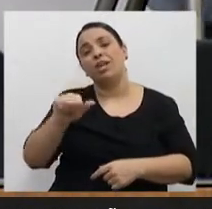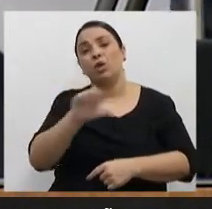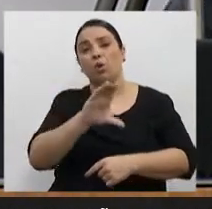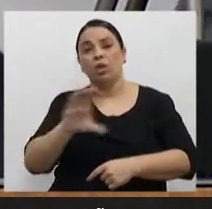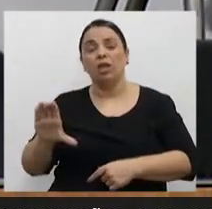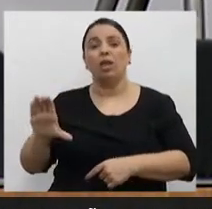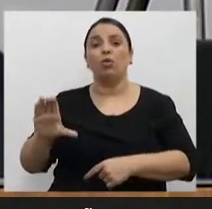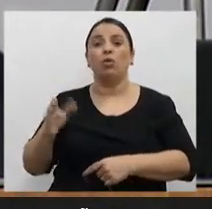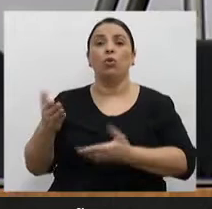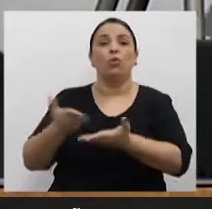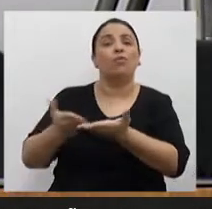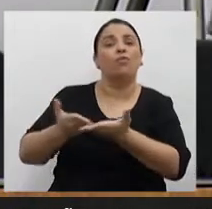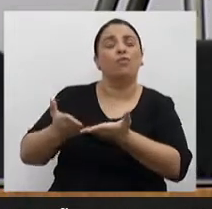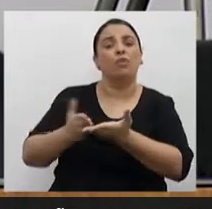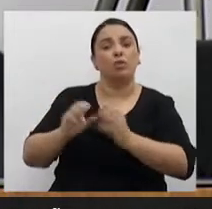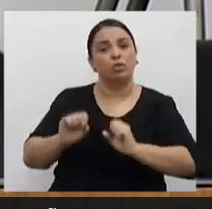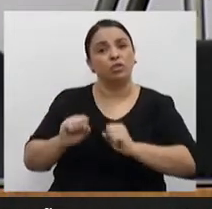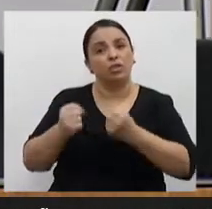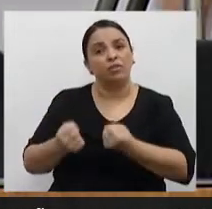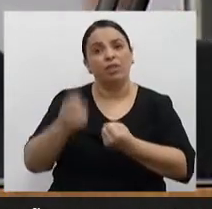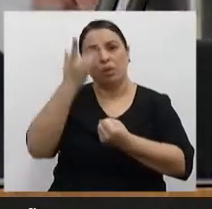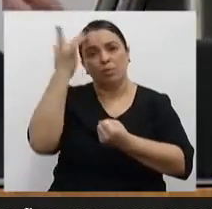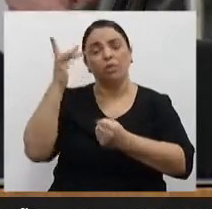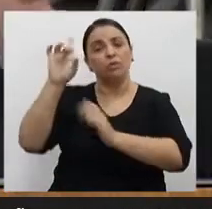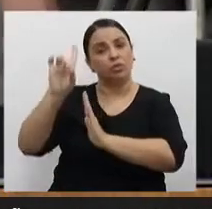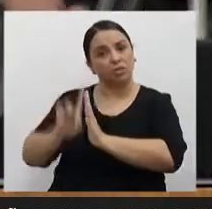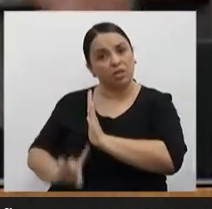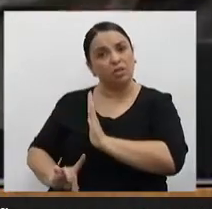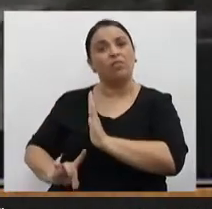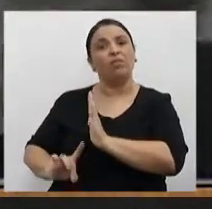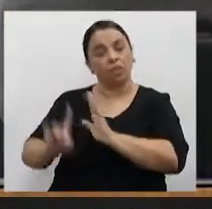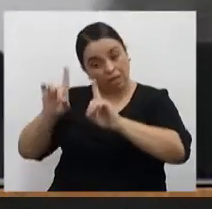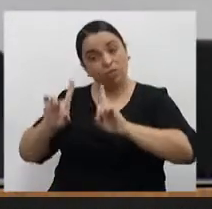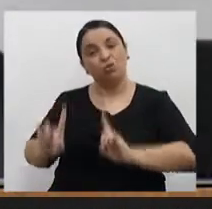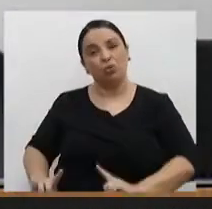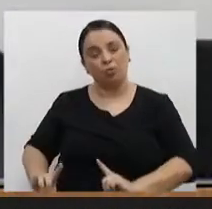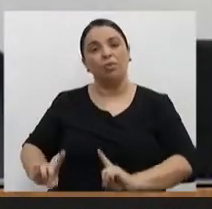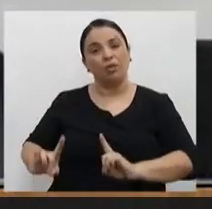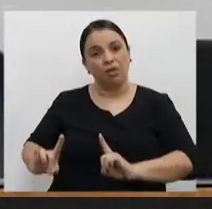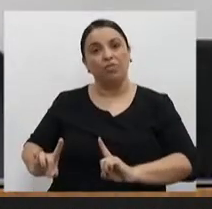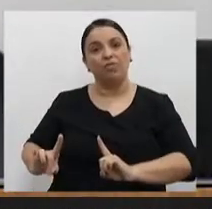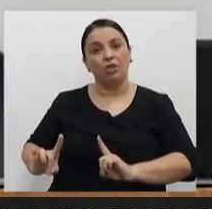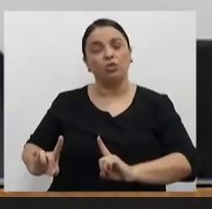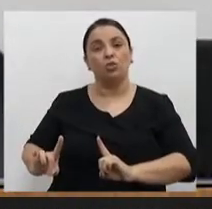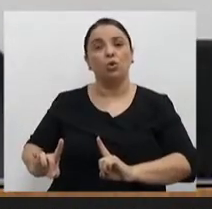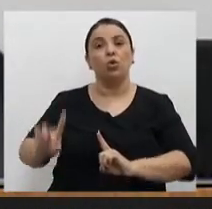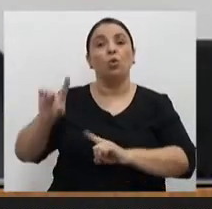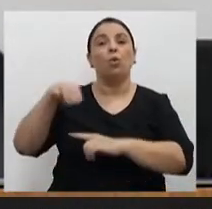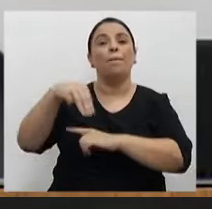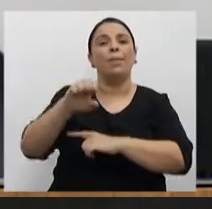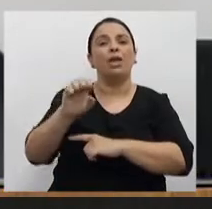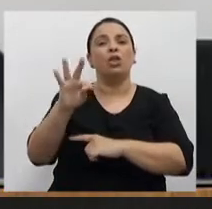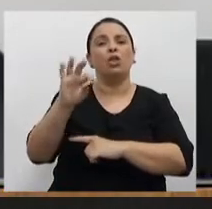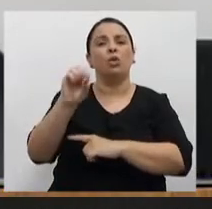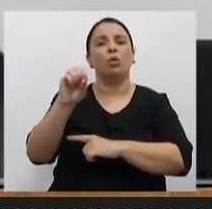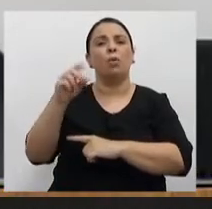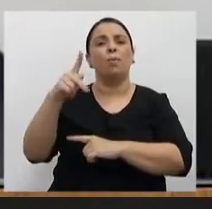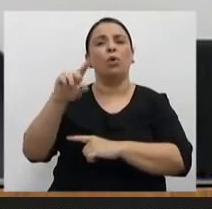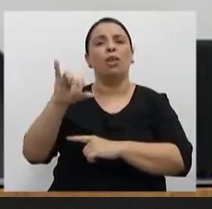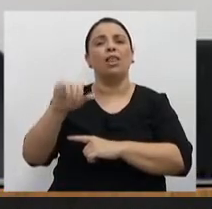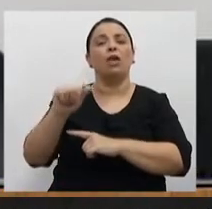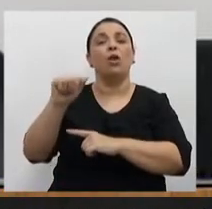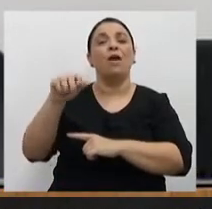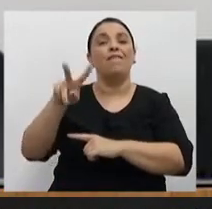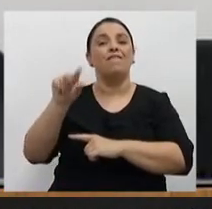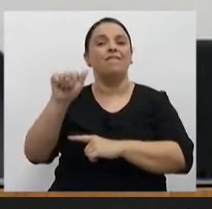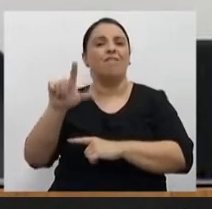Fórum de Defesa dos Direitos da Pessoa com Deficiência do Colar Metropolitano do Vale do Aço de Minas Gerais. Está aqui